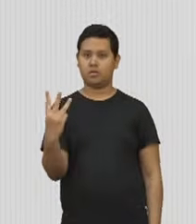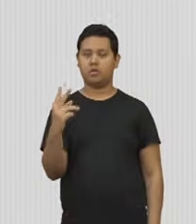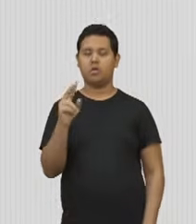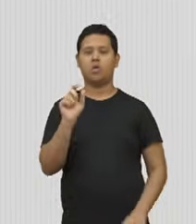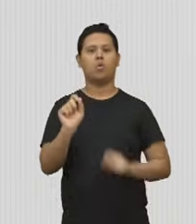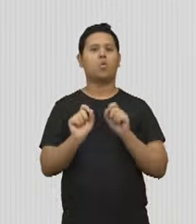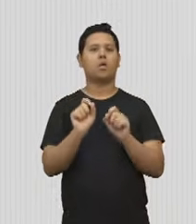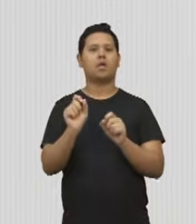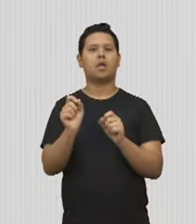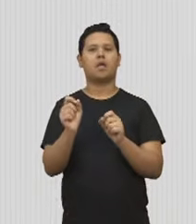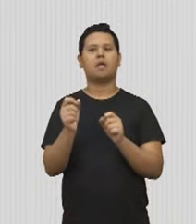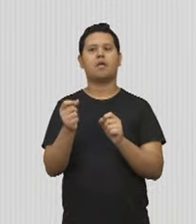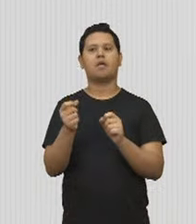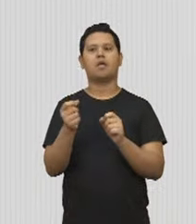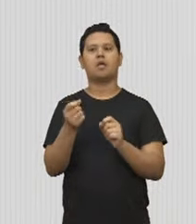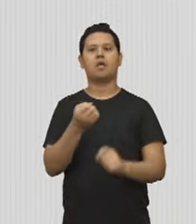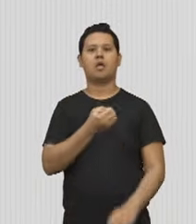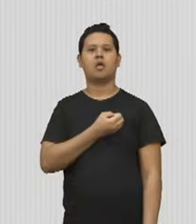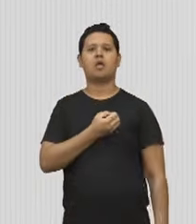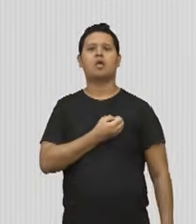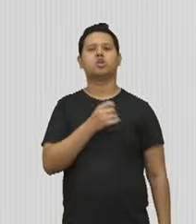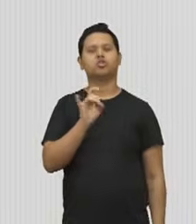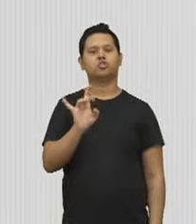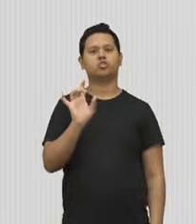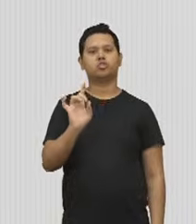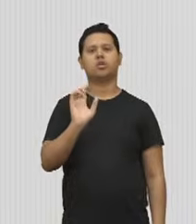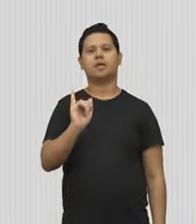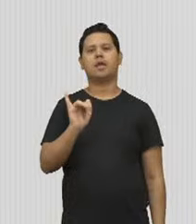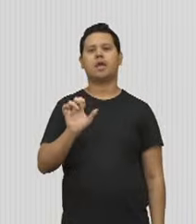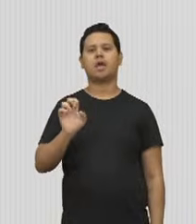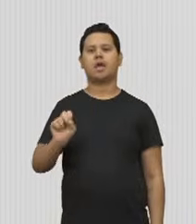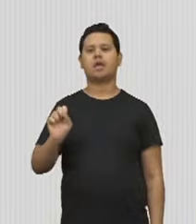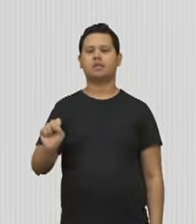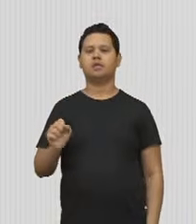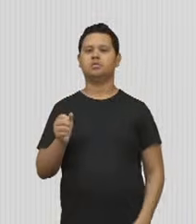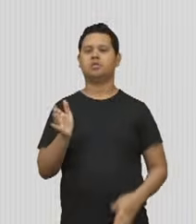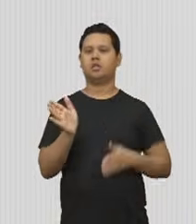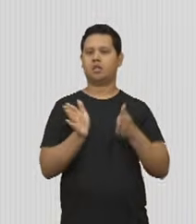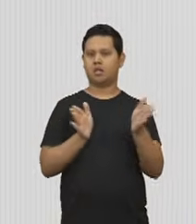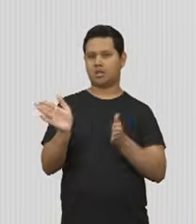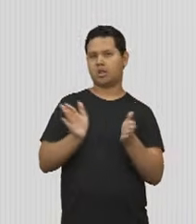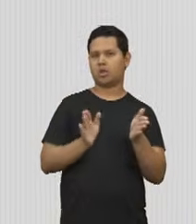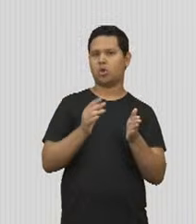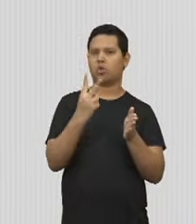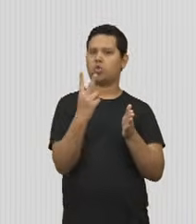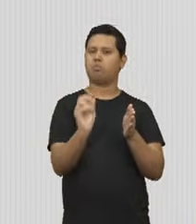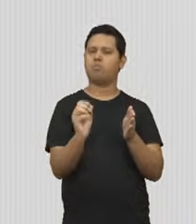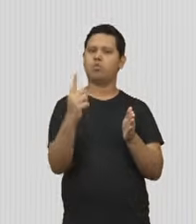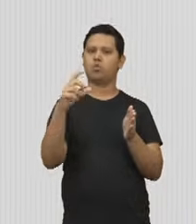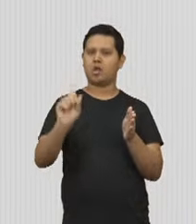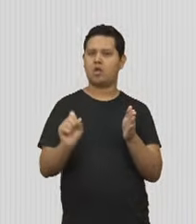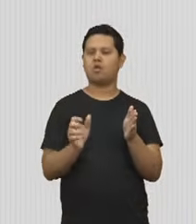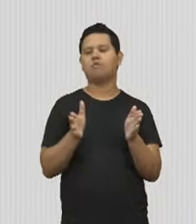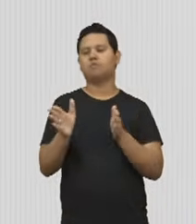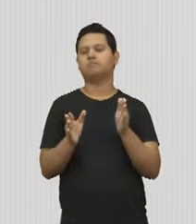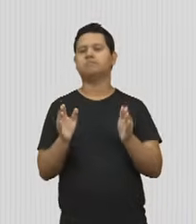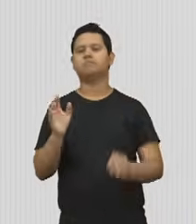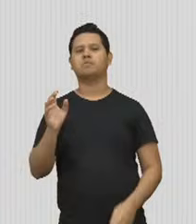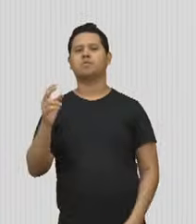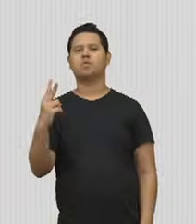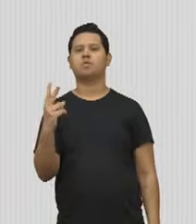a média que arrecadou de ISS entre os anos de 2019 e